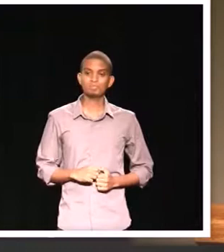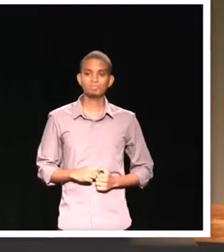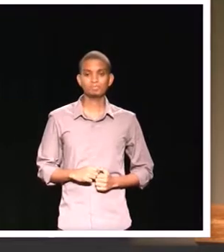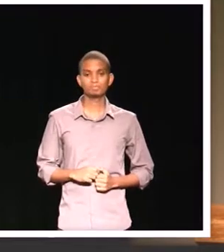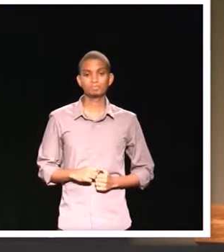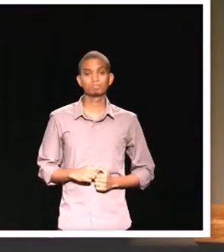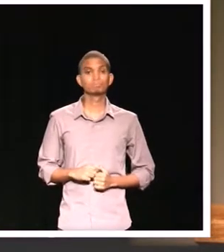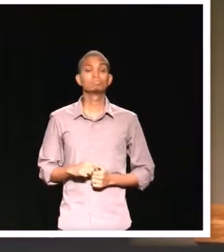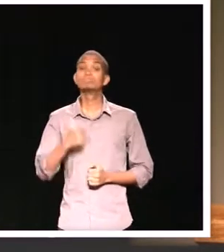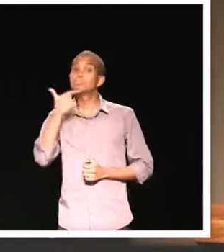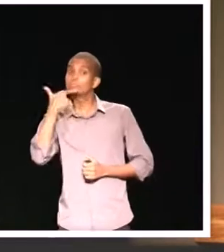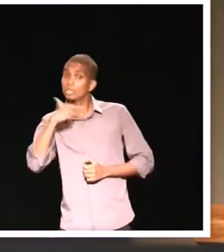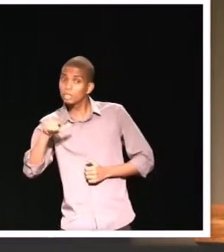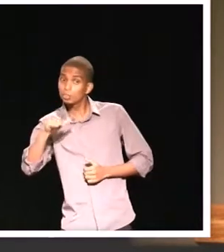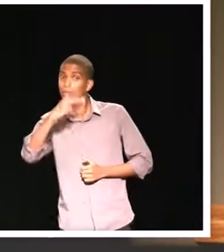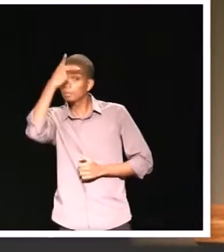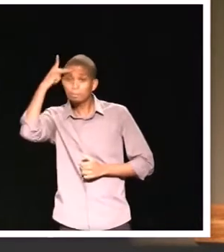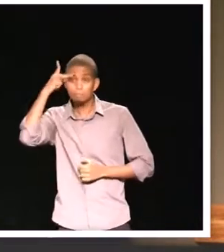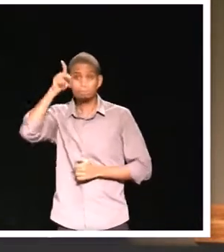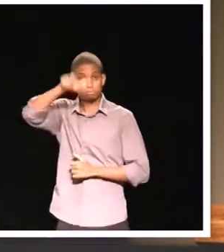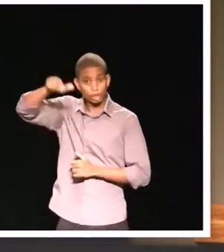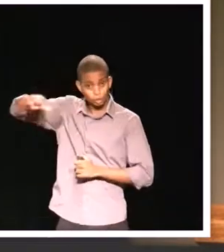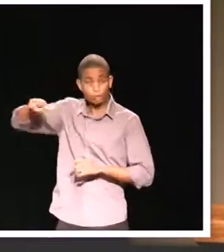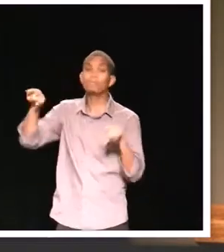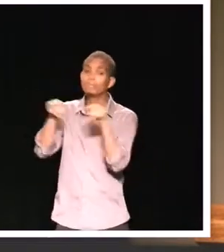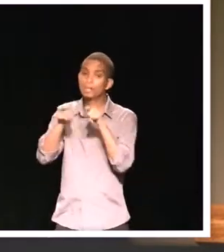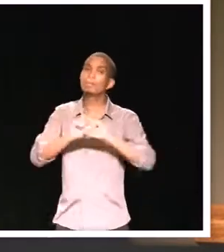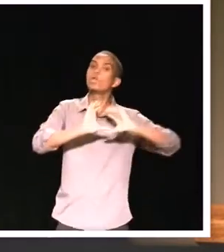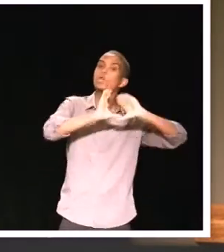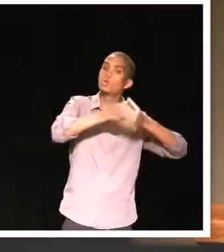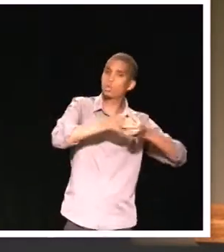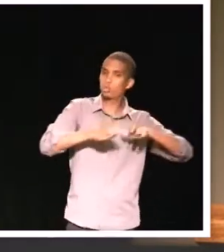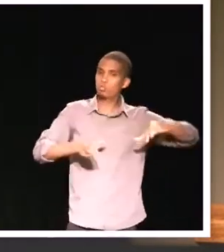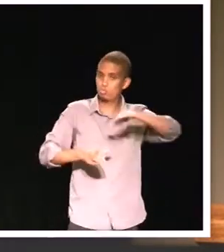das pessoas e dos grupos de pessoas.